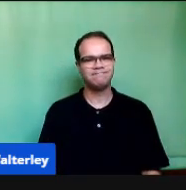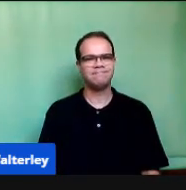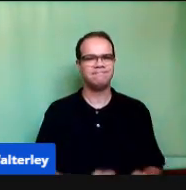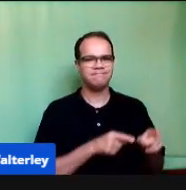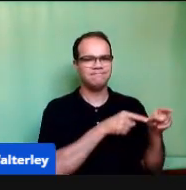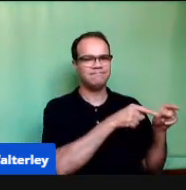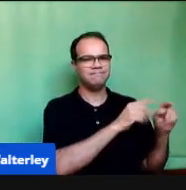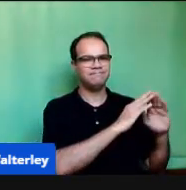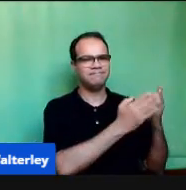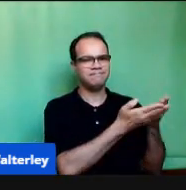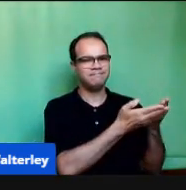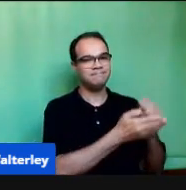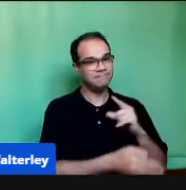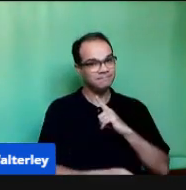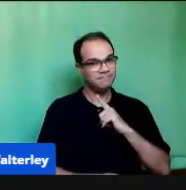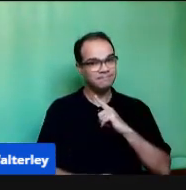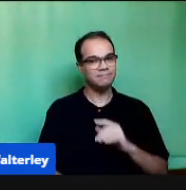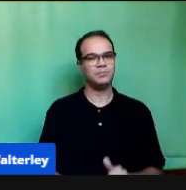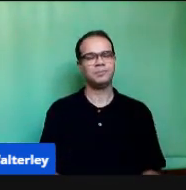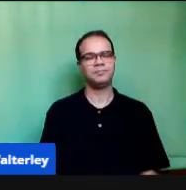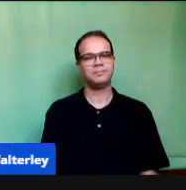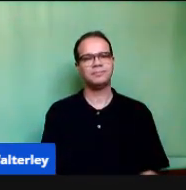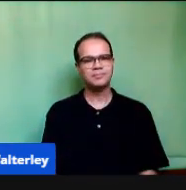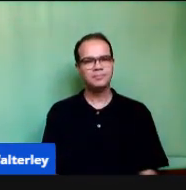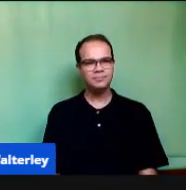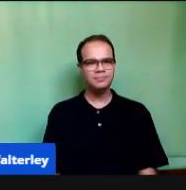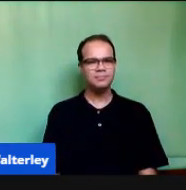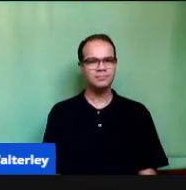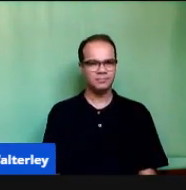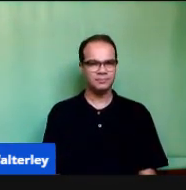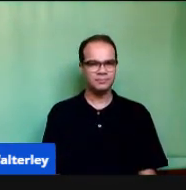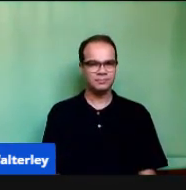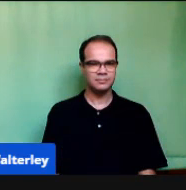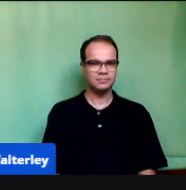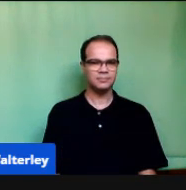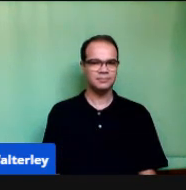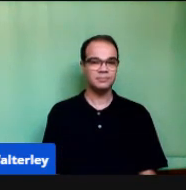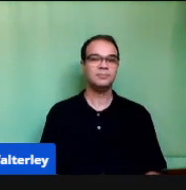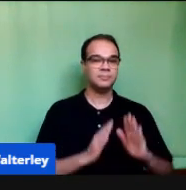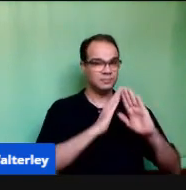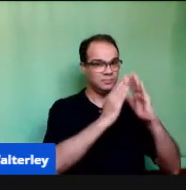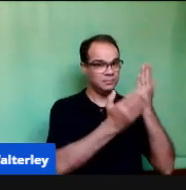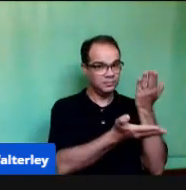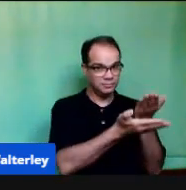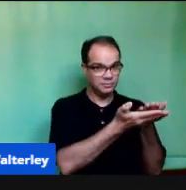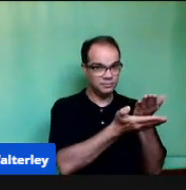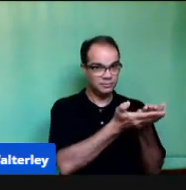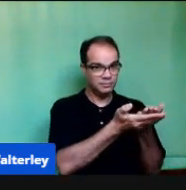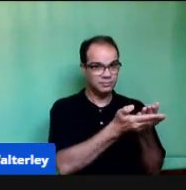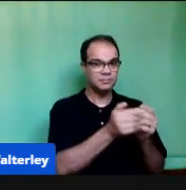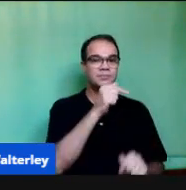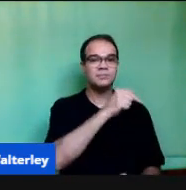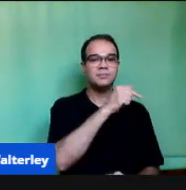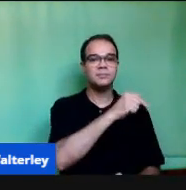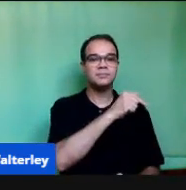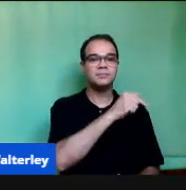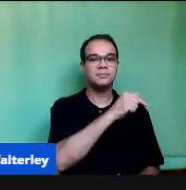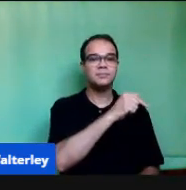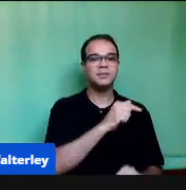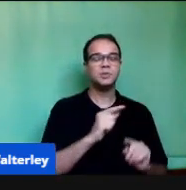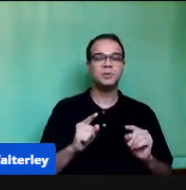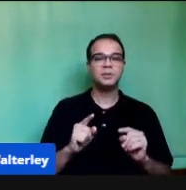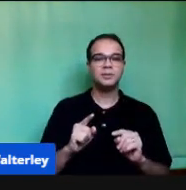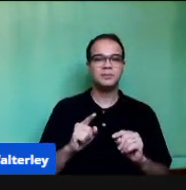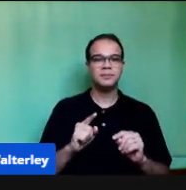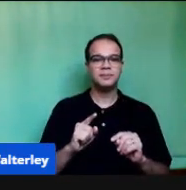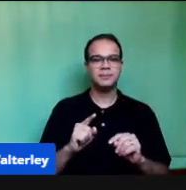nisso também. Infelizmente, a escola ela é para a pessoa LGBT, para o